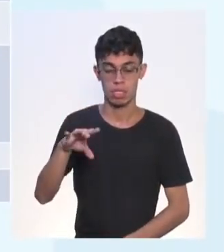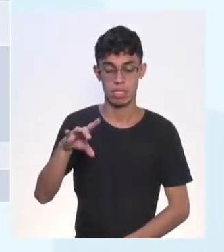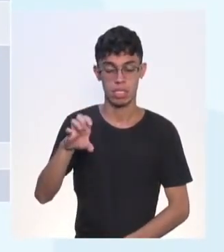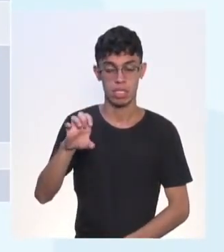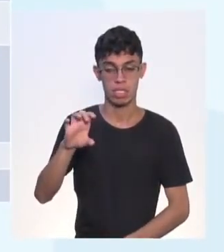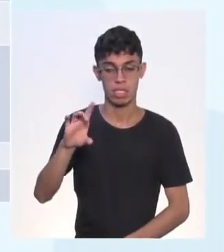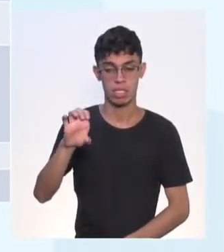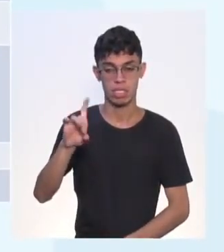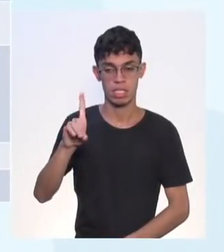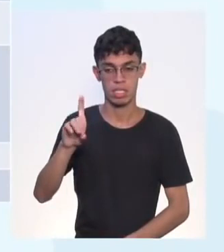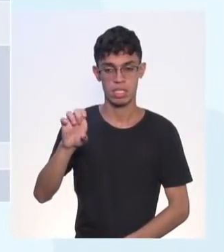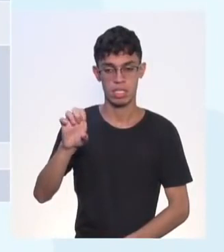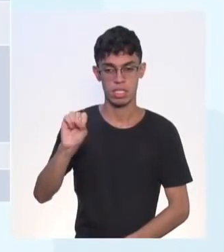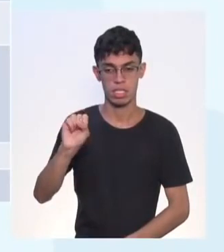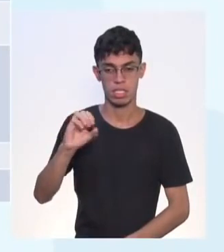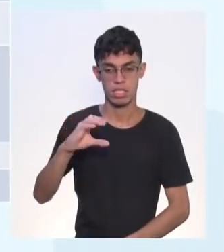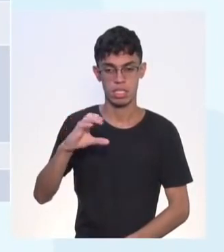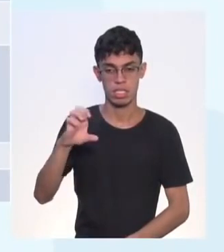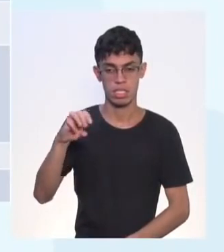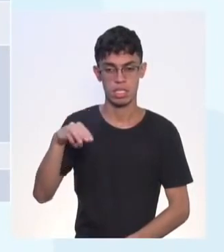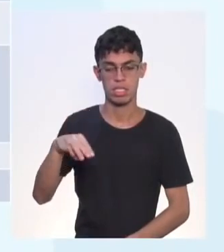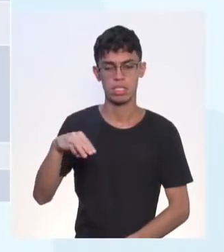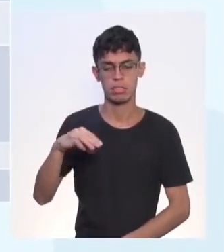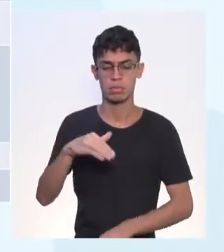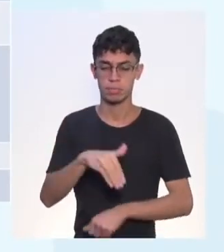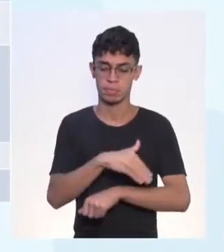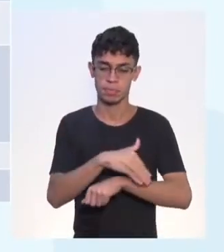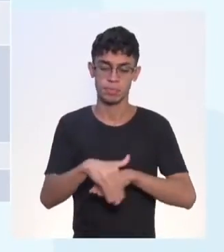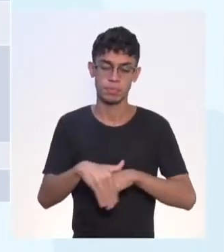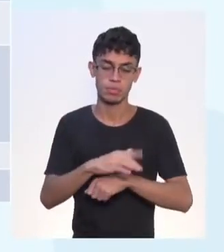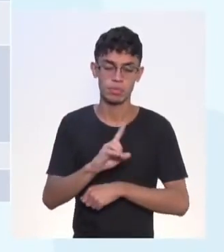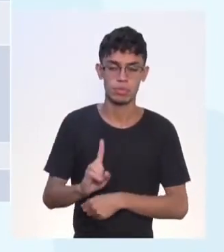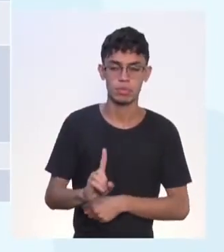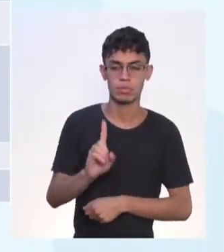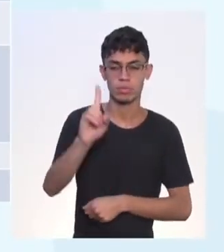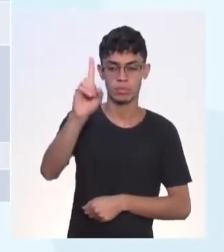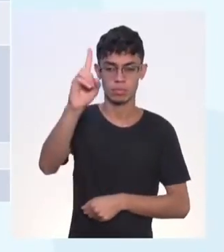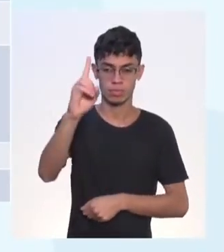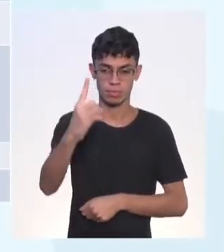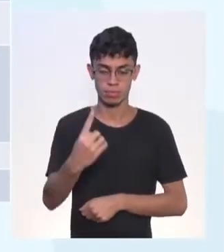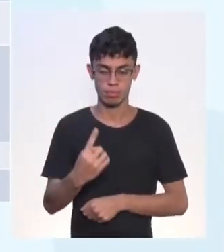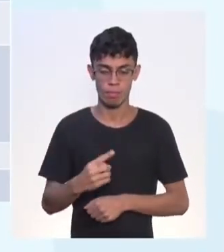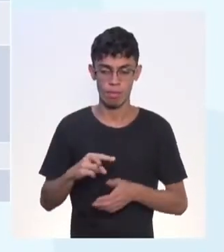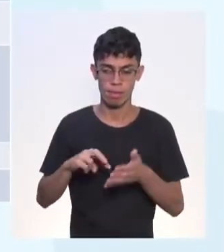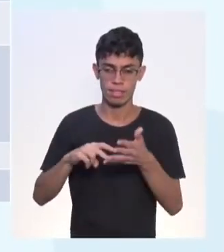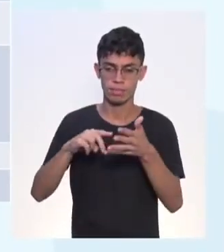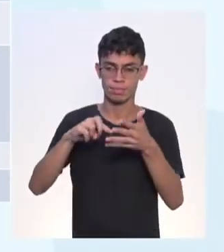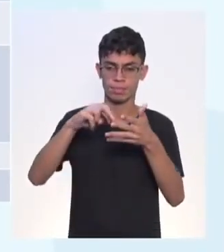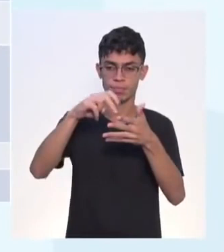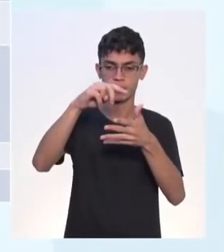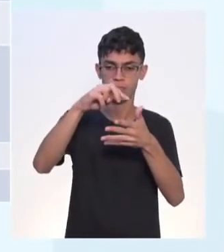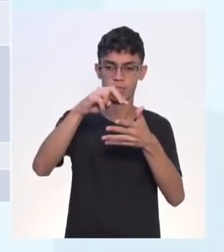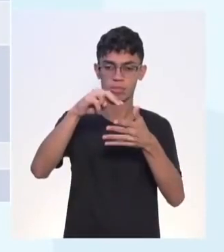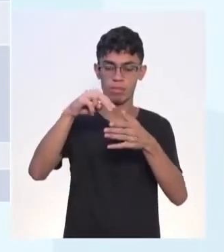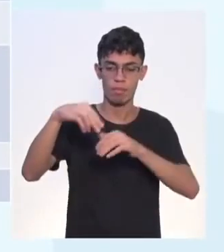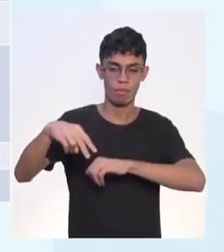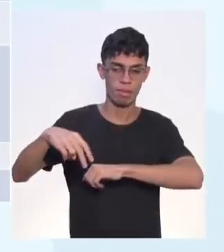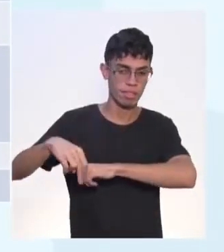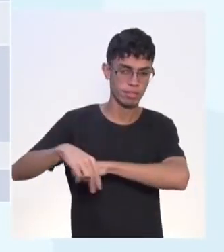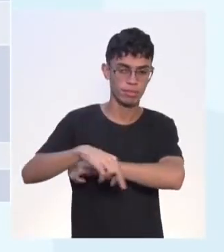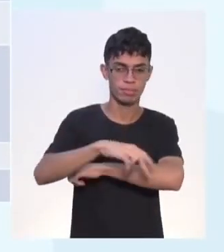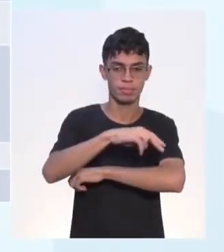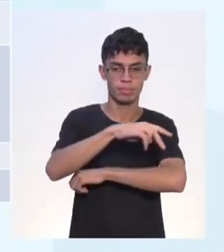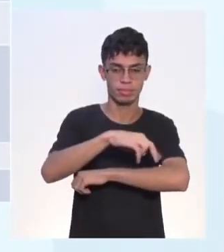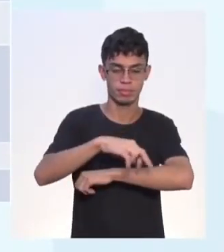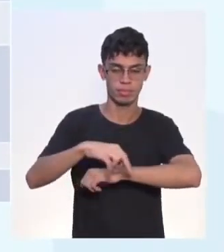Aí não colocaram. Mas é assim, pode se falar que a rua, sobem e descem as escadas, né? Que acho que era que estava no texto. Avenida, a aluna Eduarda